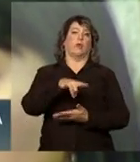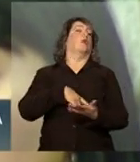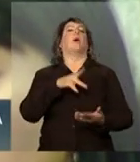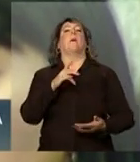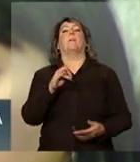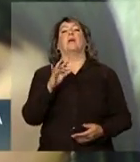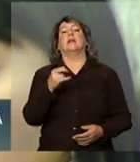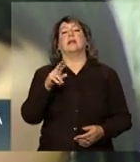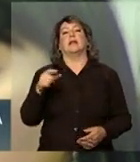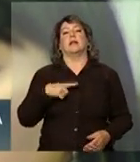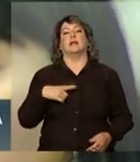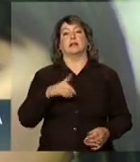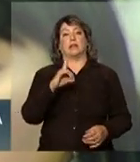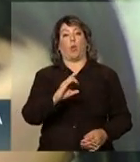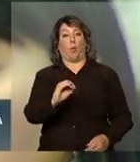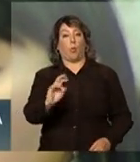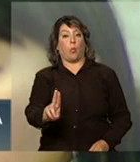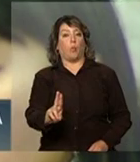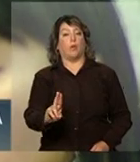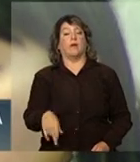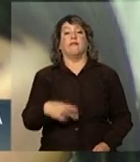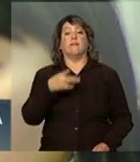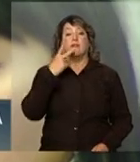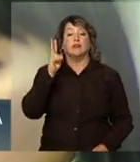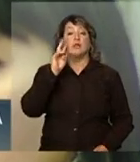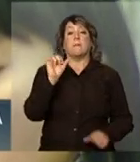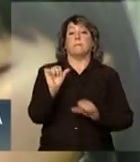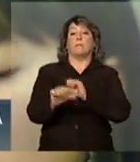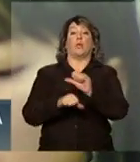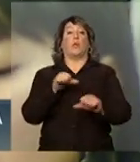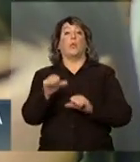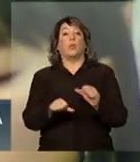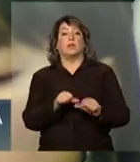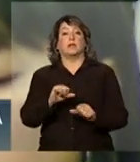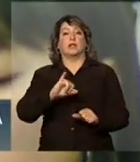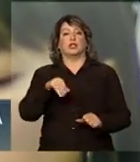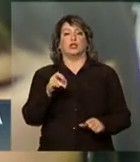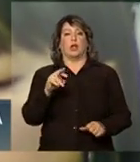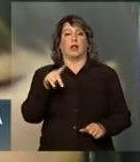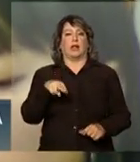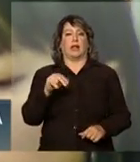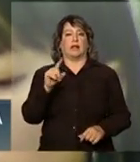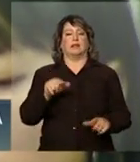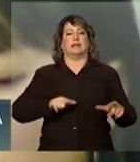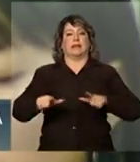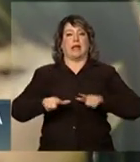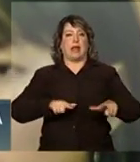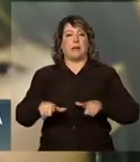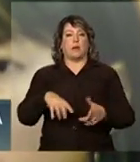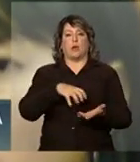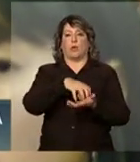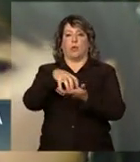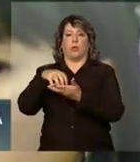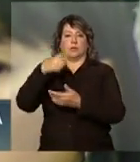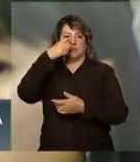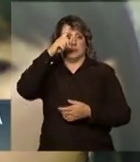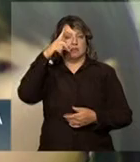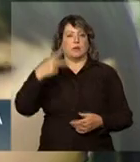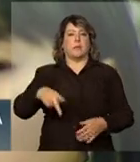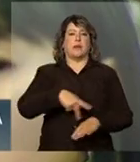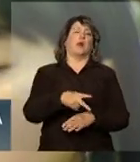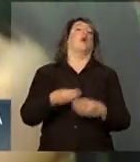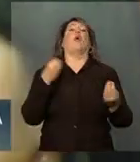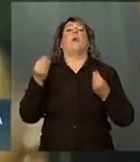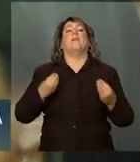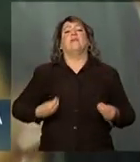Oficial da União que fala que muda a jornada de trabalho nas unidades hospitalares do país. Como é